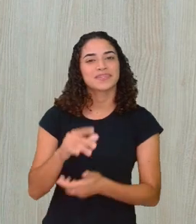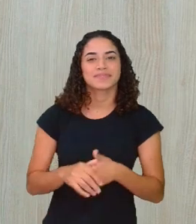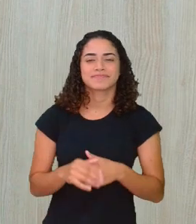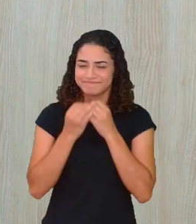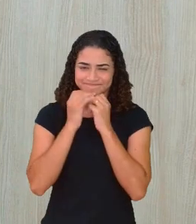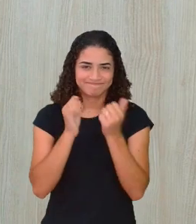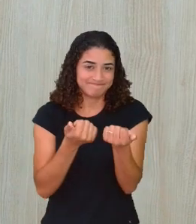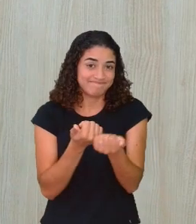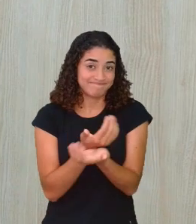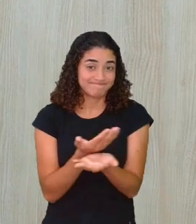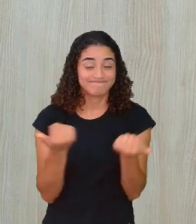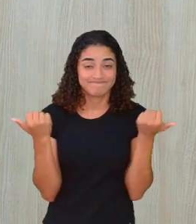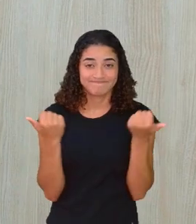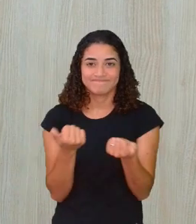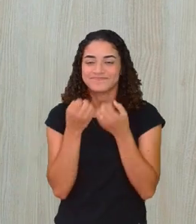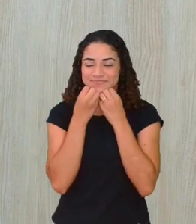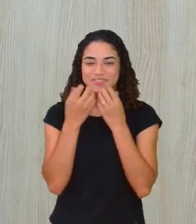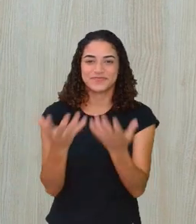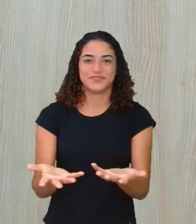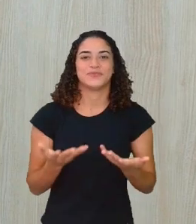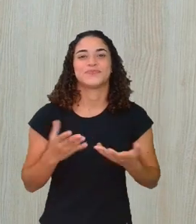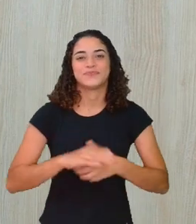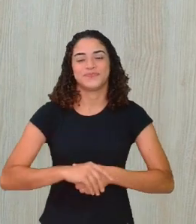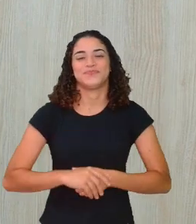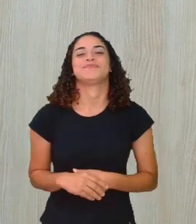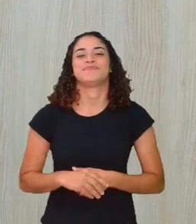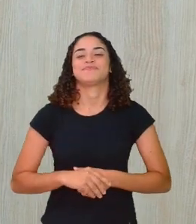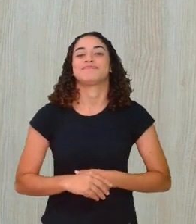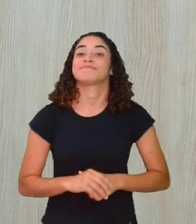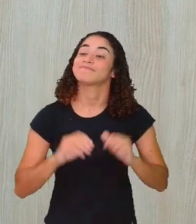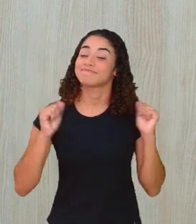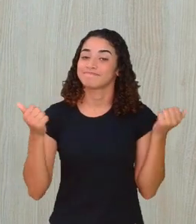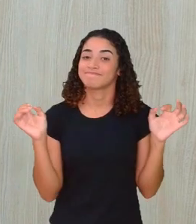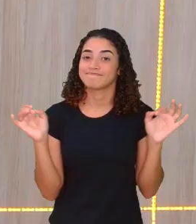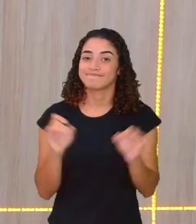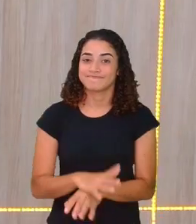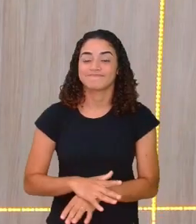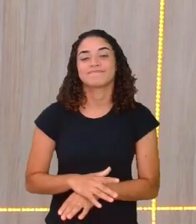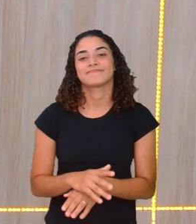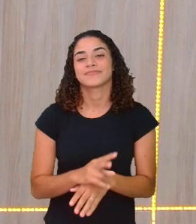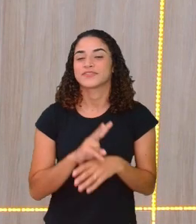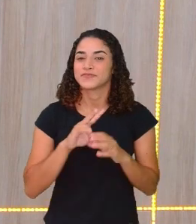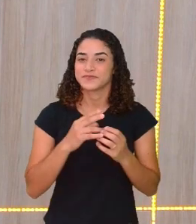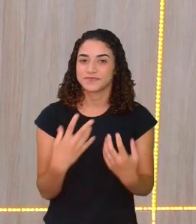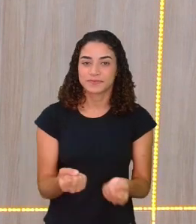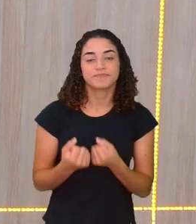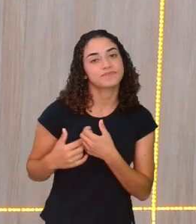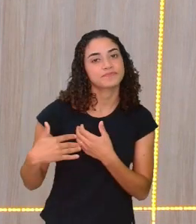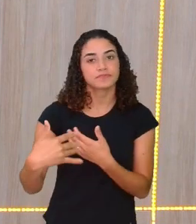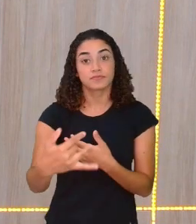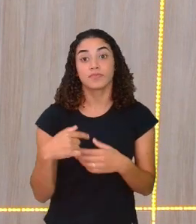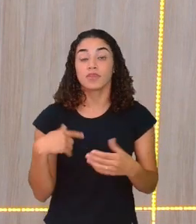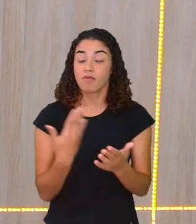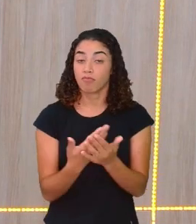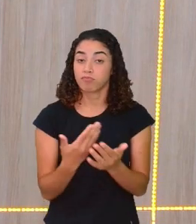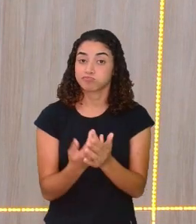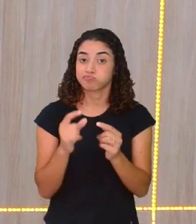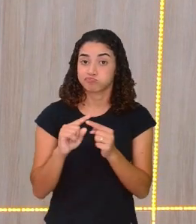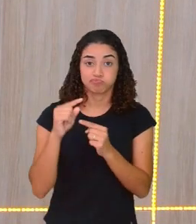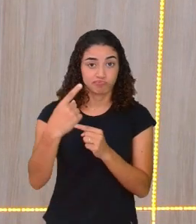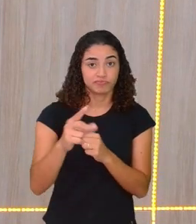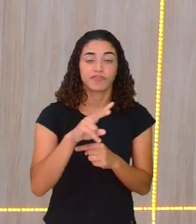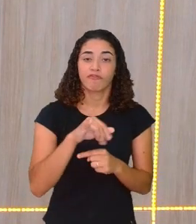tá? Bem-vindos. Pronto, dando prosseguimento. Nossa aula ficará disponível mais tarde